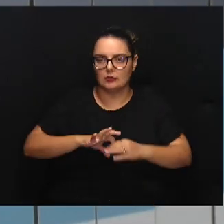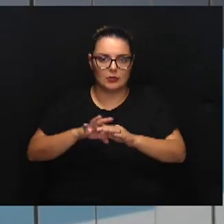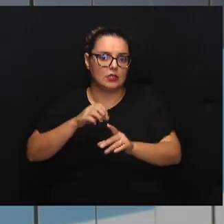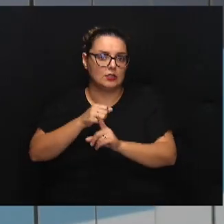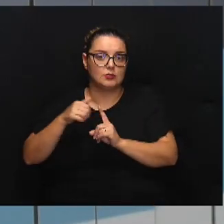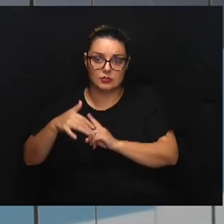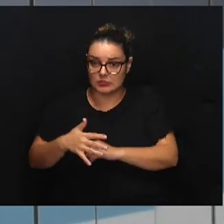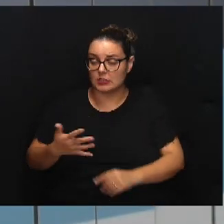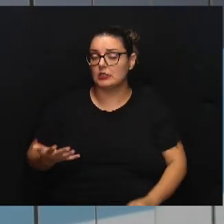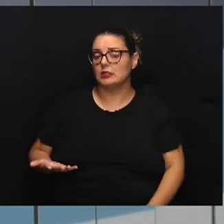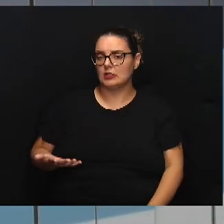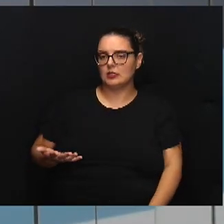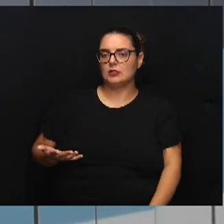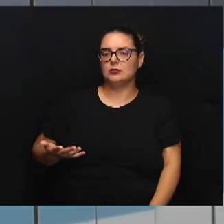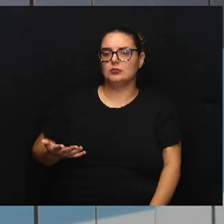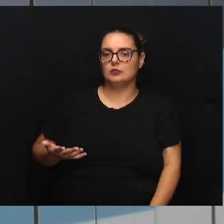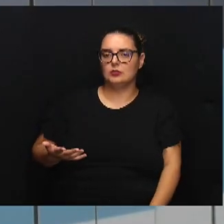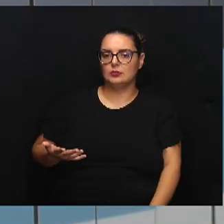sociedades,